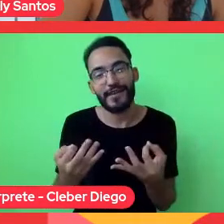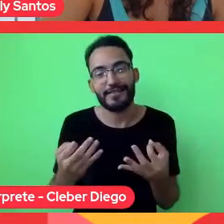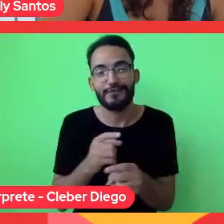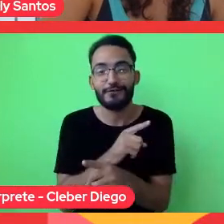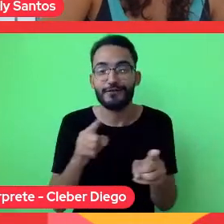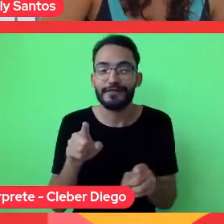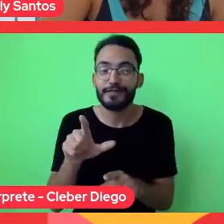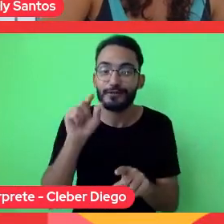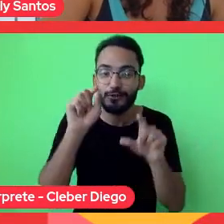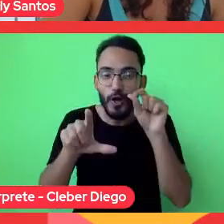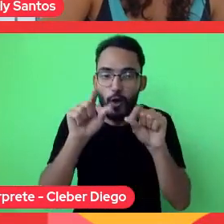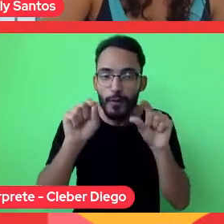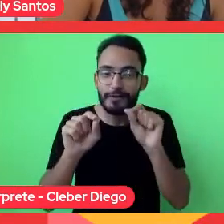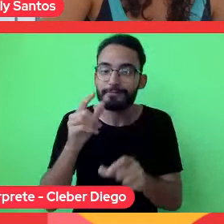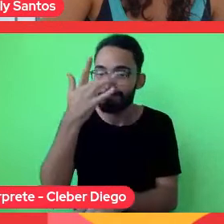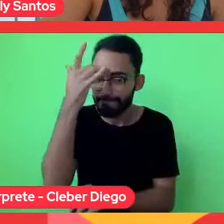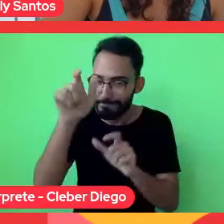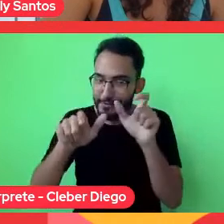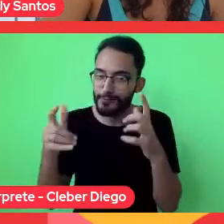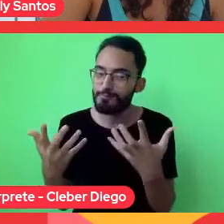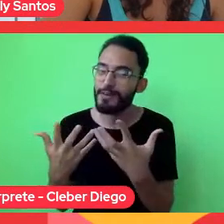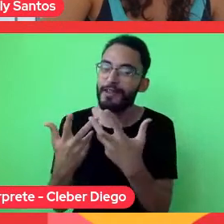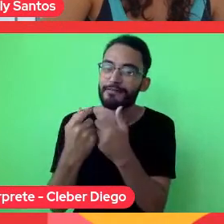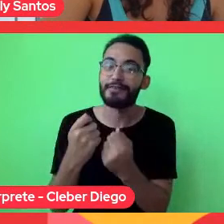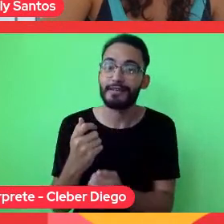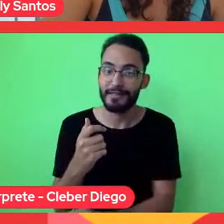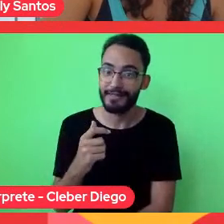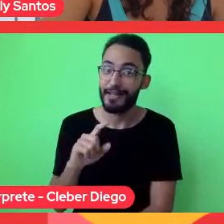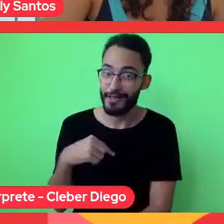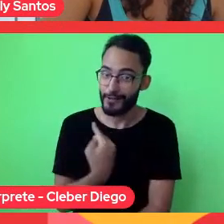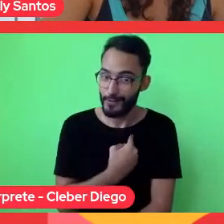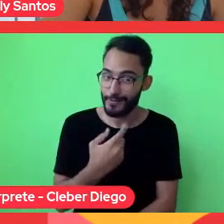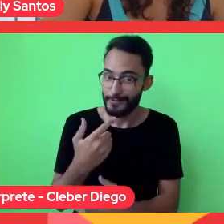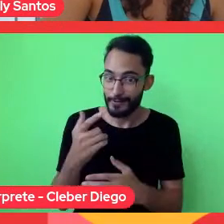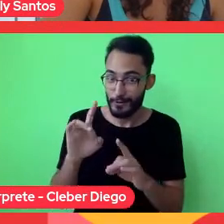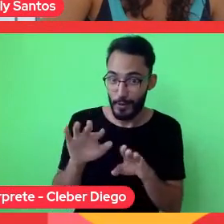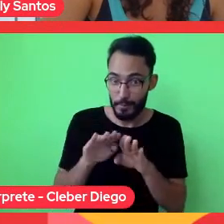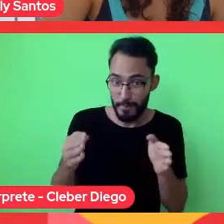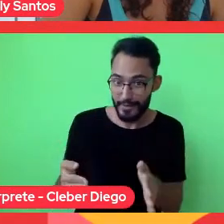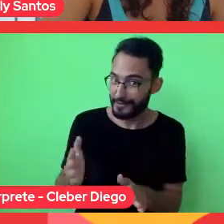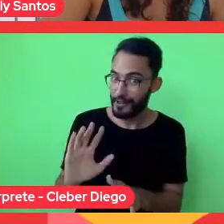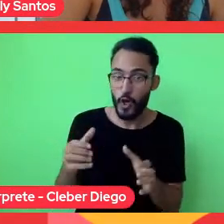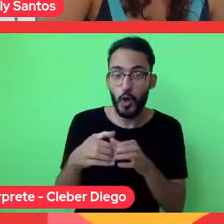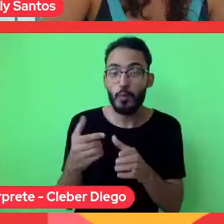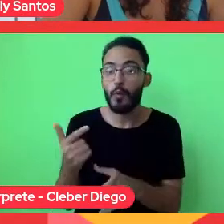dedo, só gente sensacional, não estou nem falando daqui, não, tô falando de todas as lutas sensacionais,